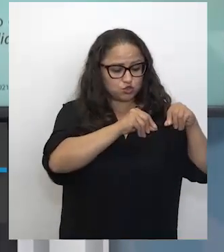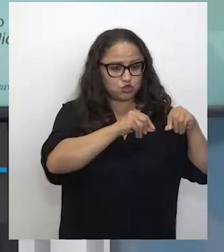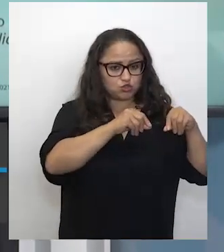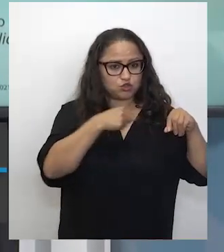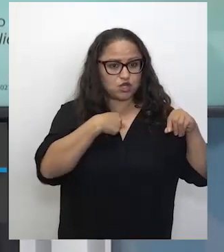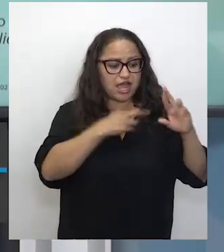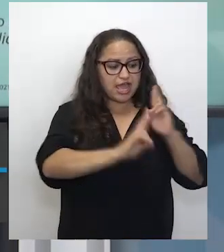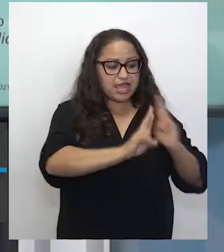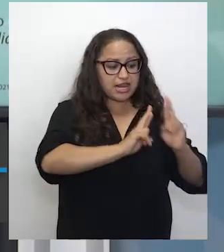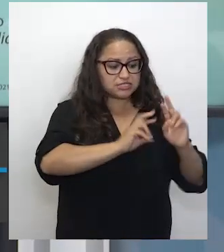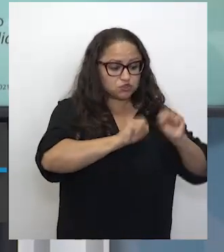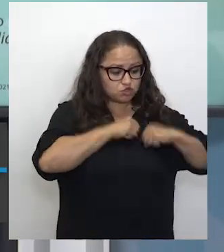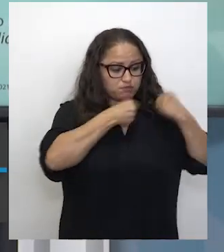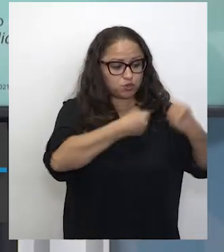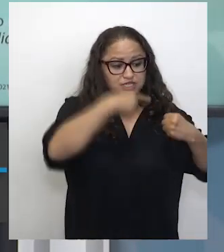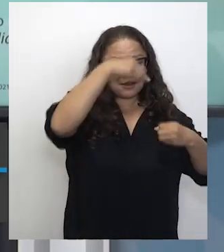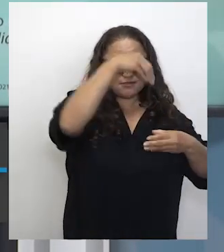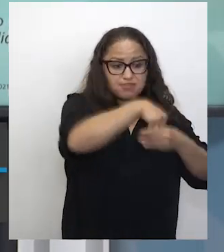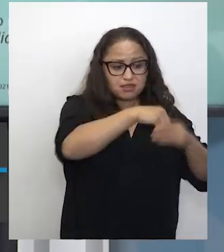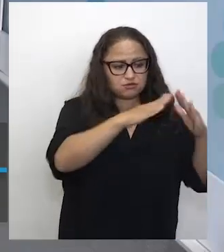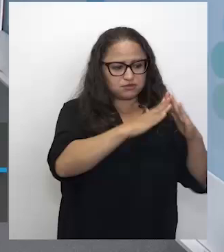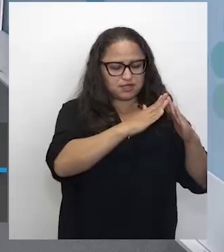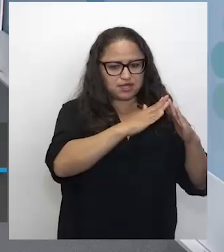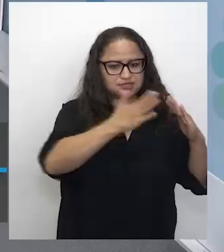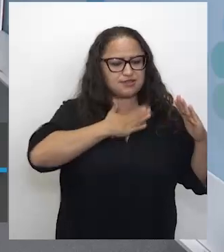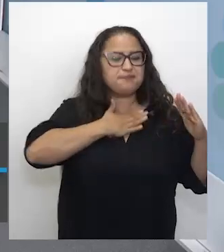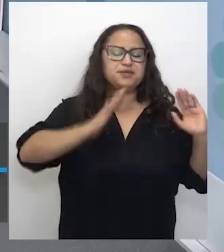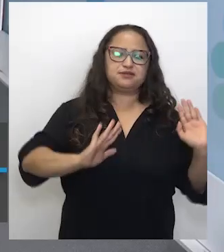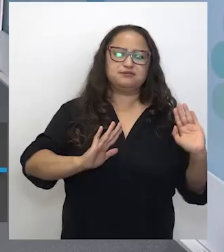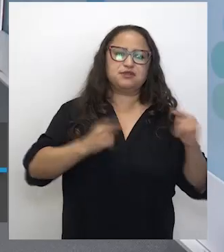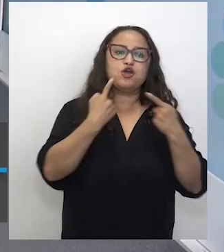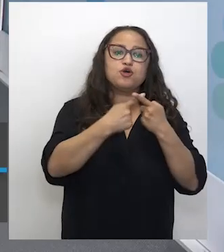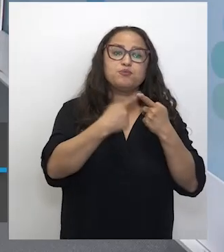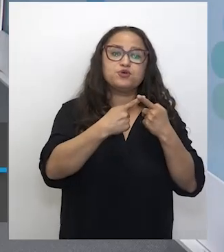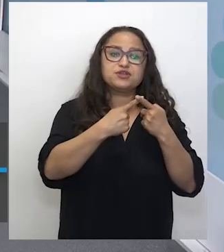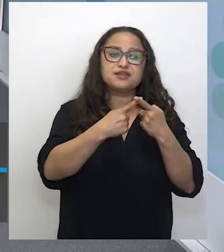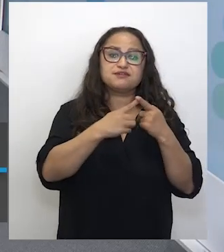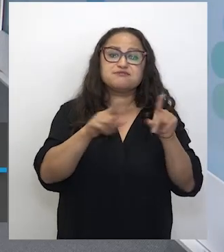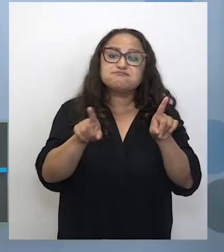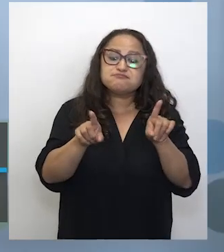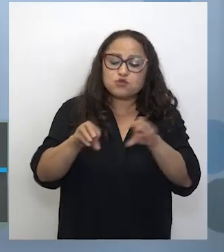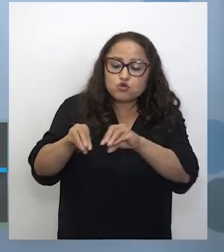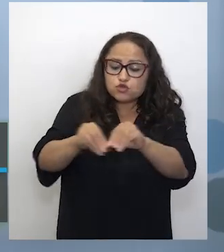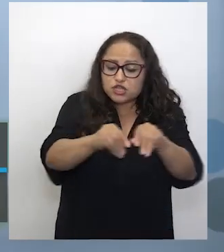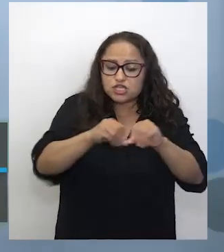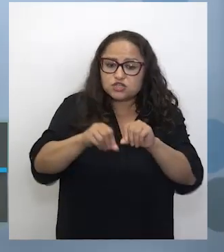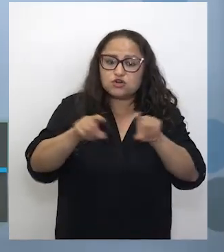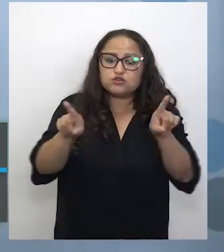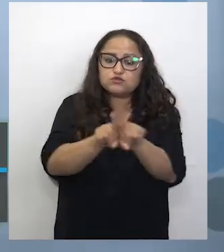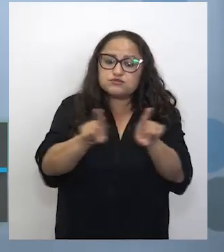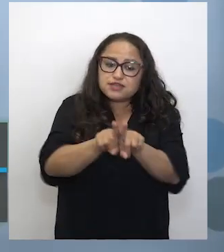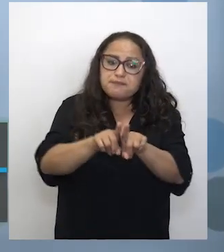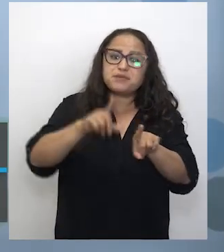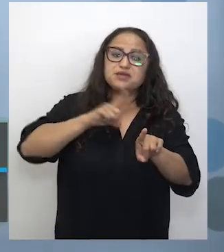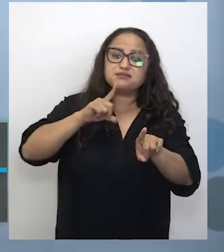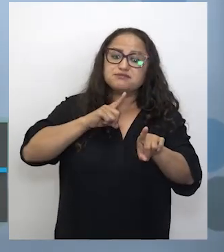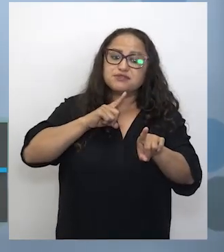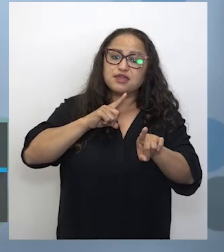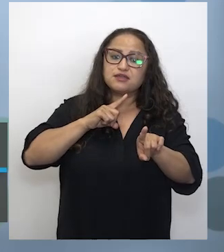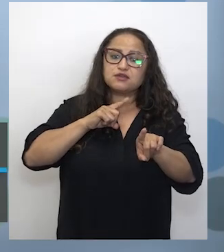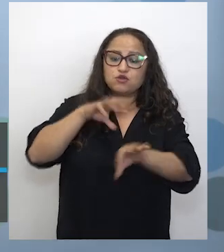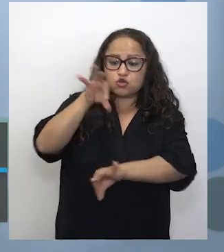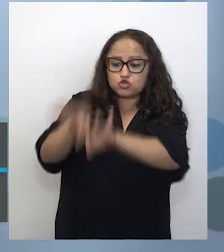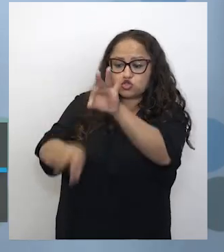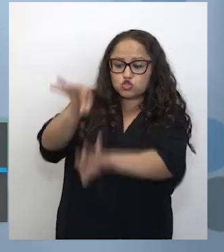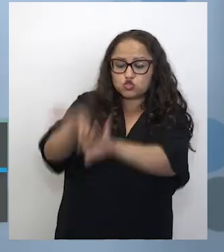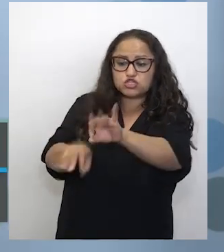tenho poder lá dentro. Porque o território também entra numa outra perspectiva jurídica, que é